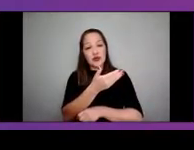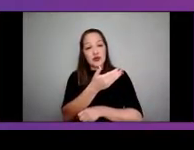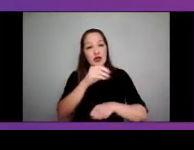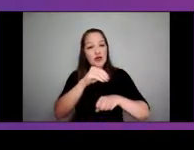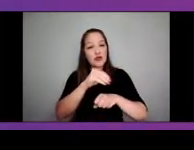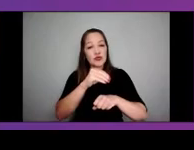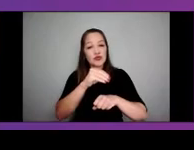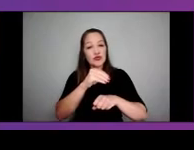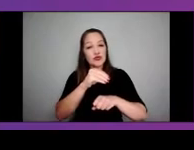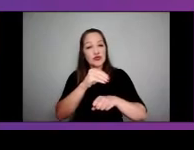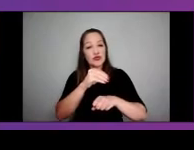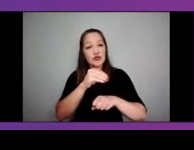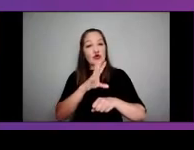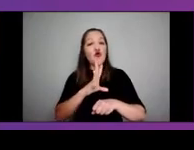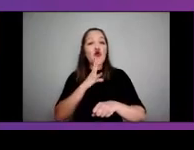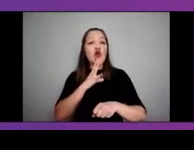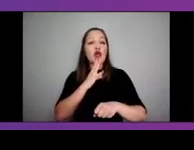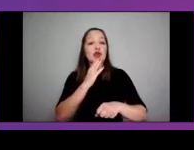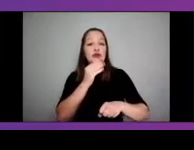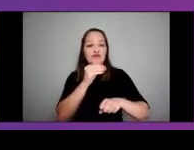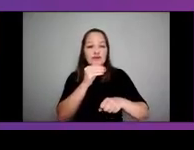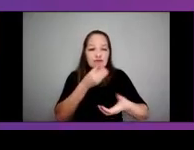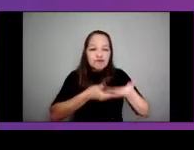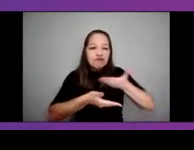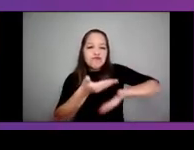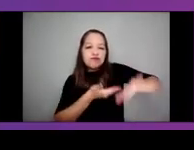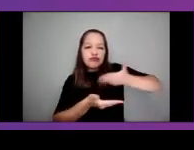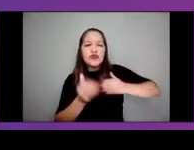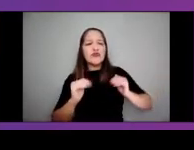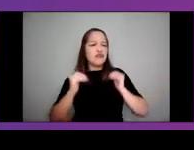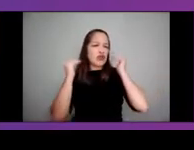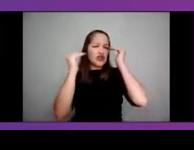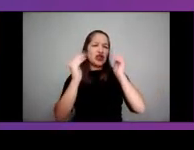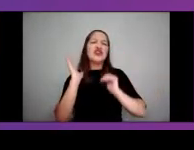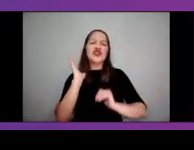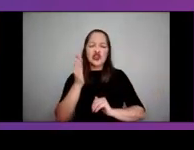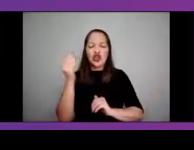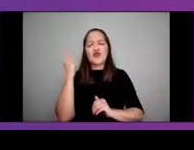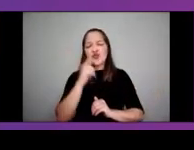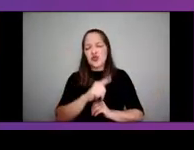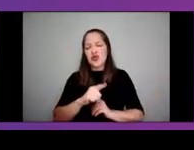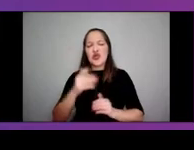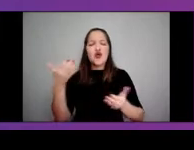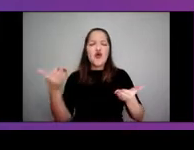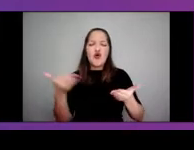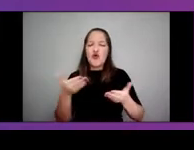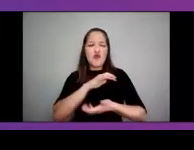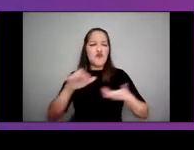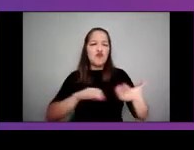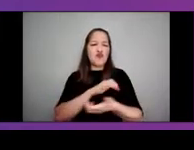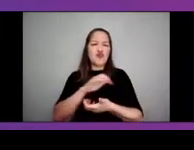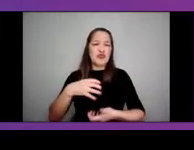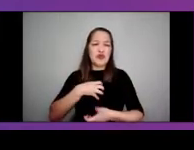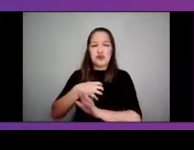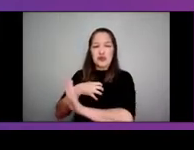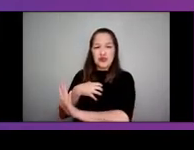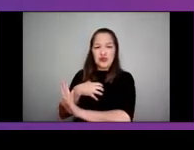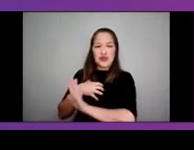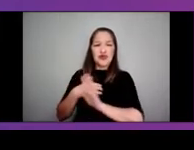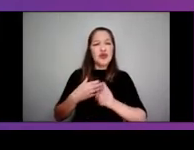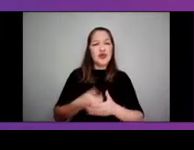compartimentação do conhecimento acho que isso já está superado assim há muito tempo a gente vive uma crise nesse sentido de que